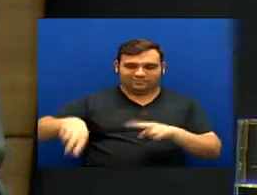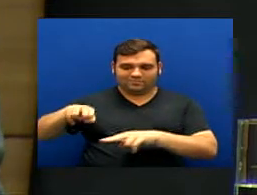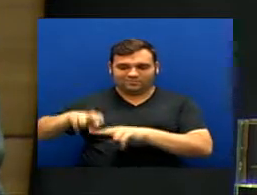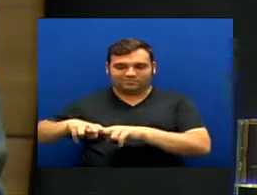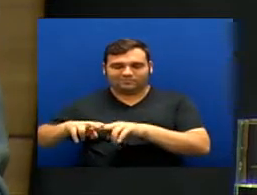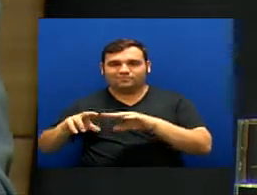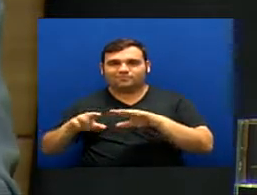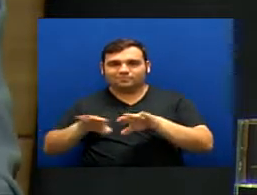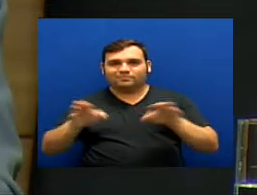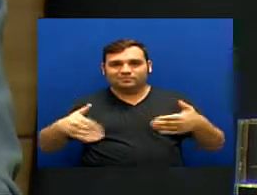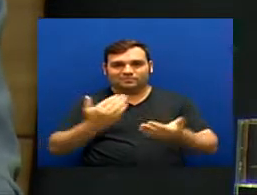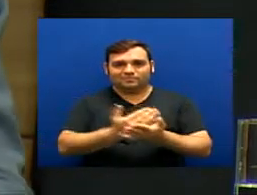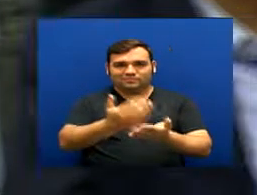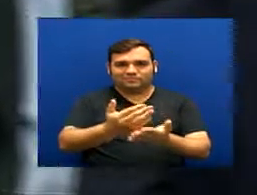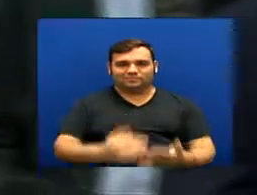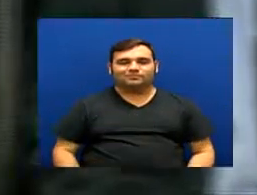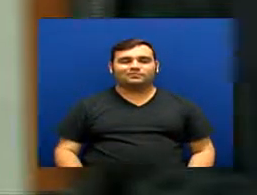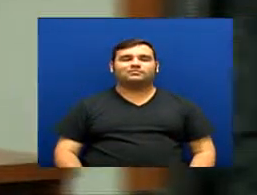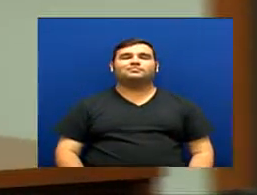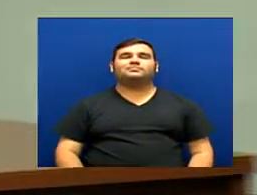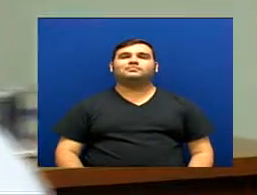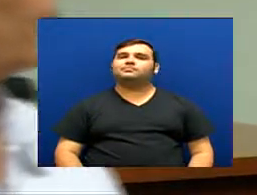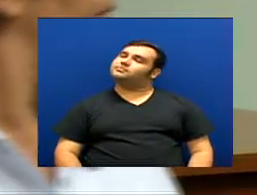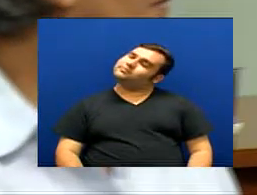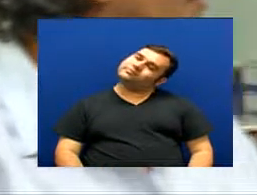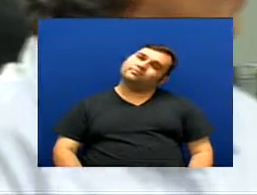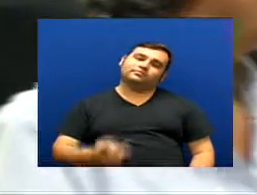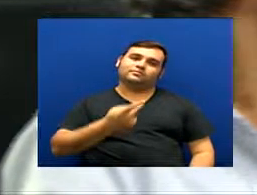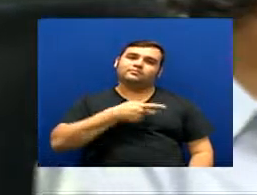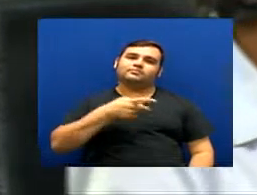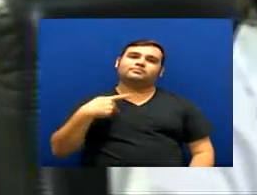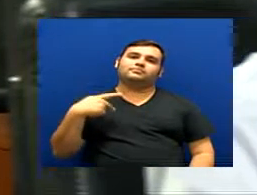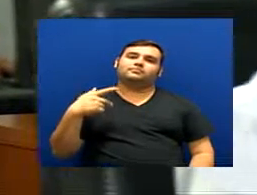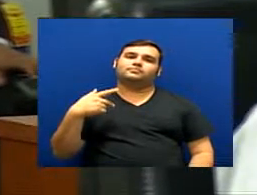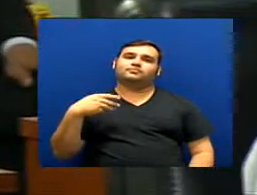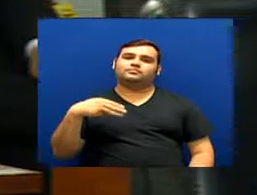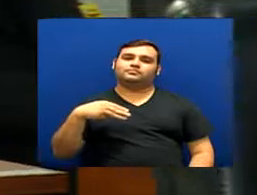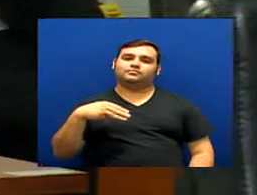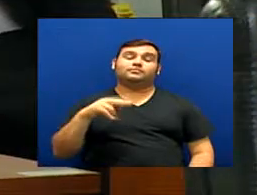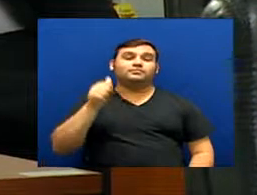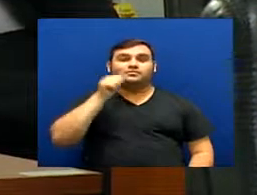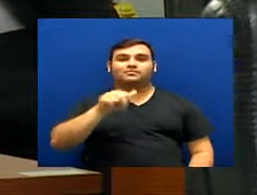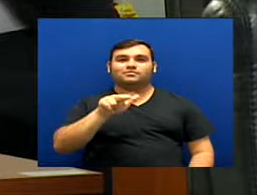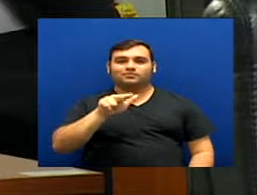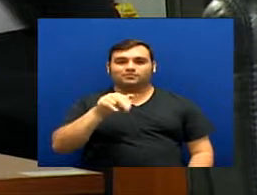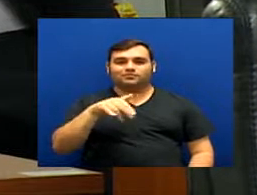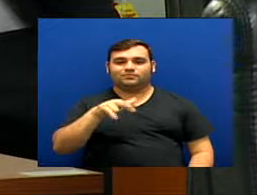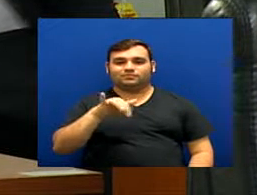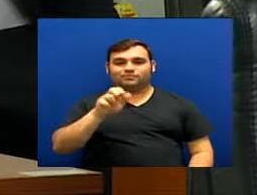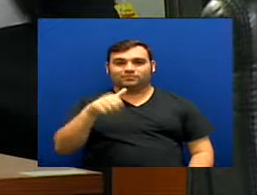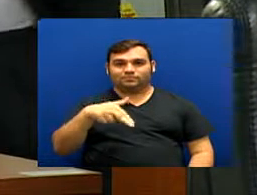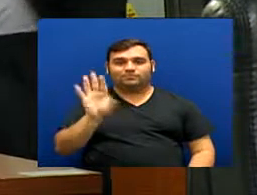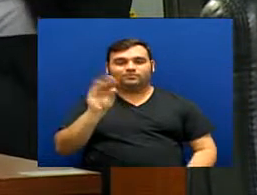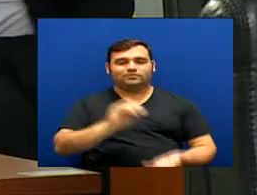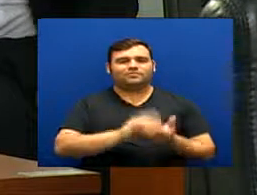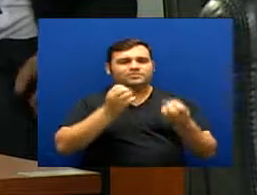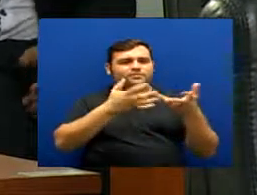da dedicação de cada um, dos seus votos, da sua fé. A irmã